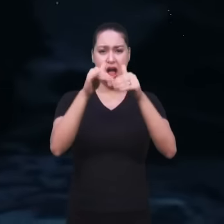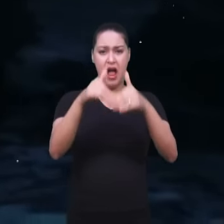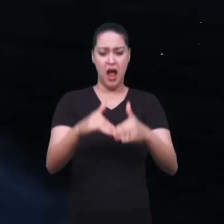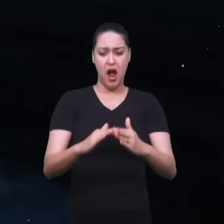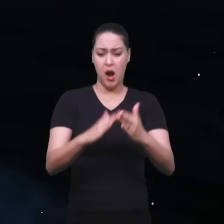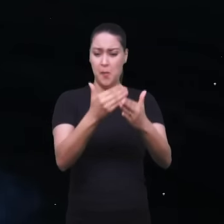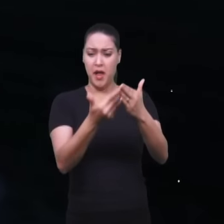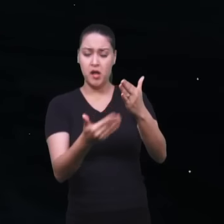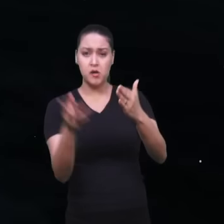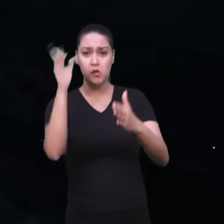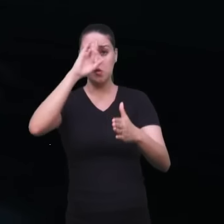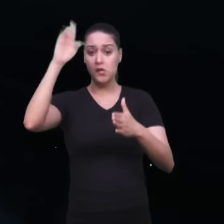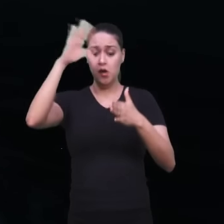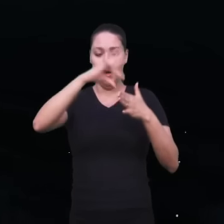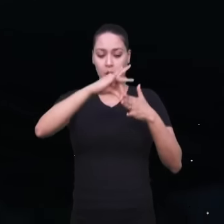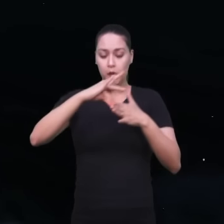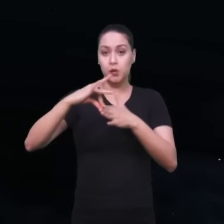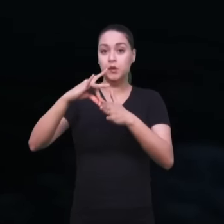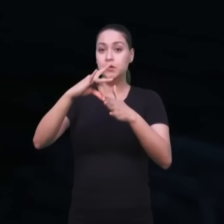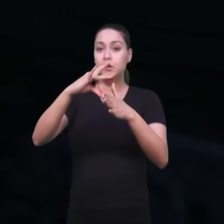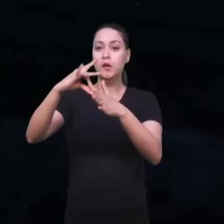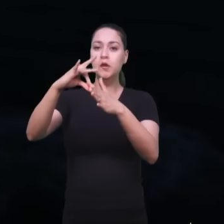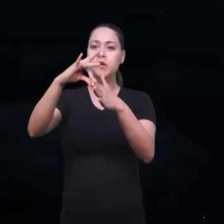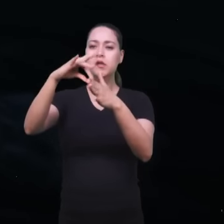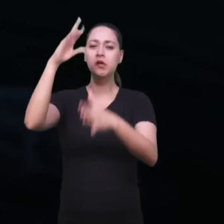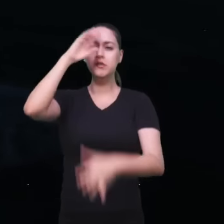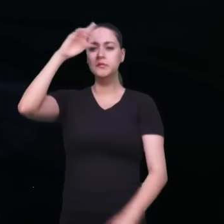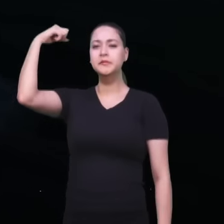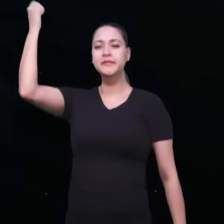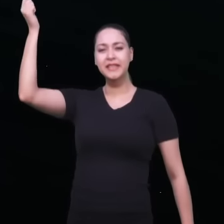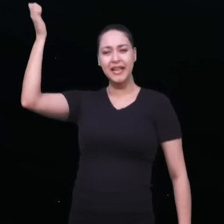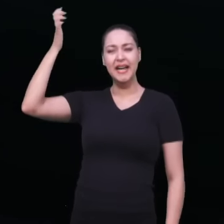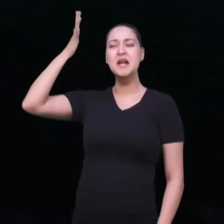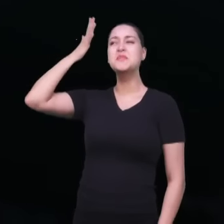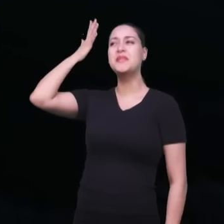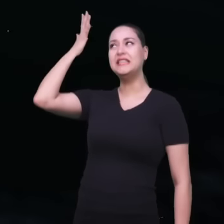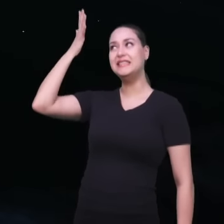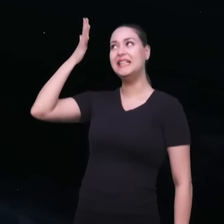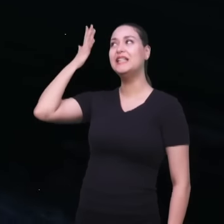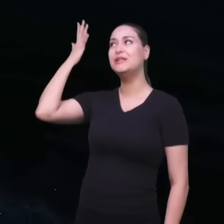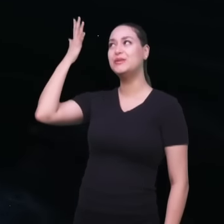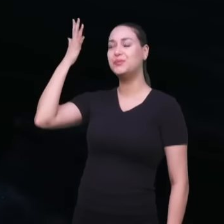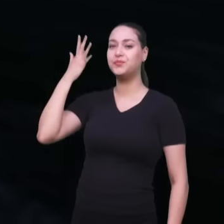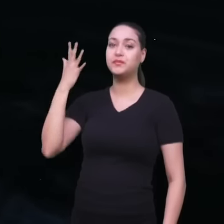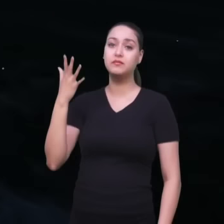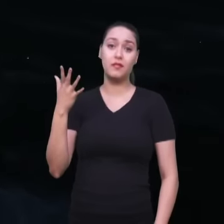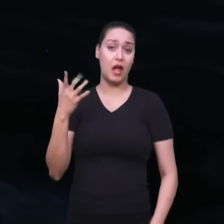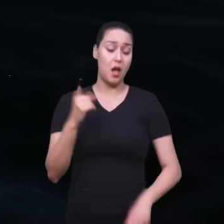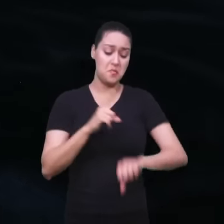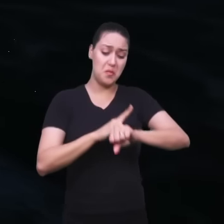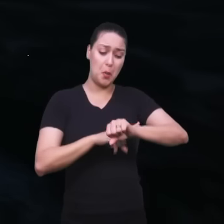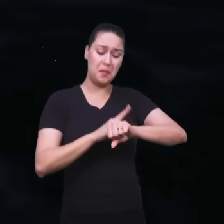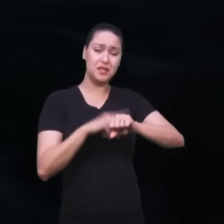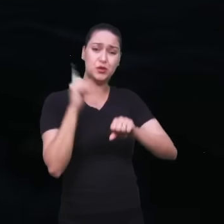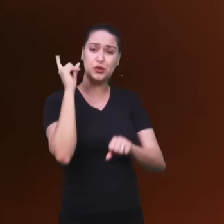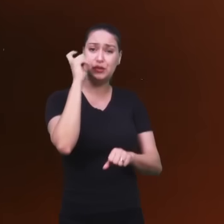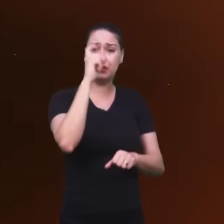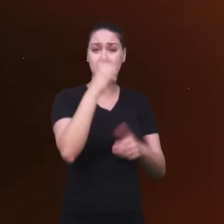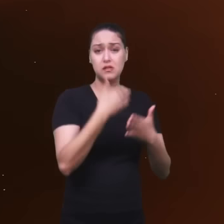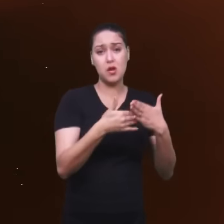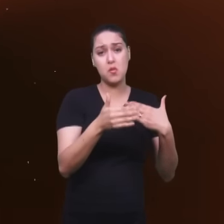Tu me conduzes, és minha luz Ainda que no